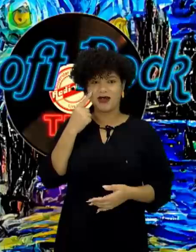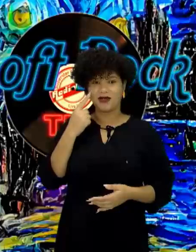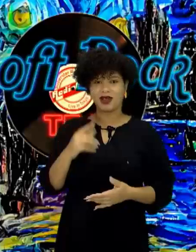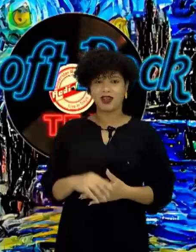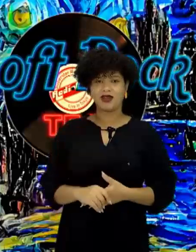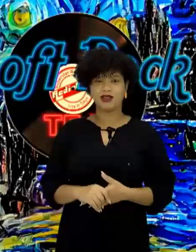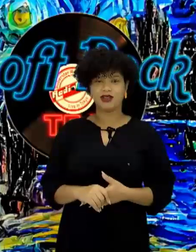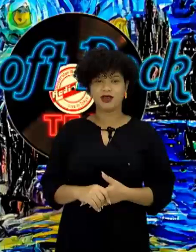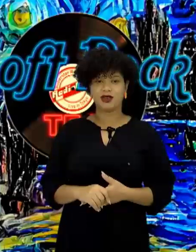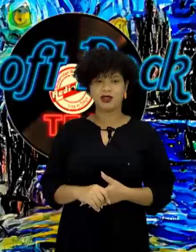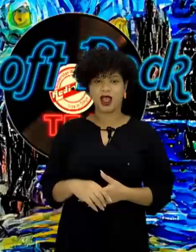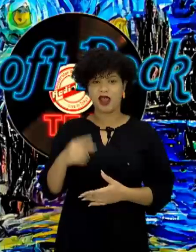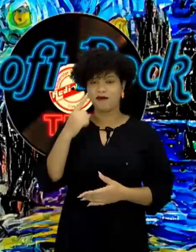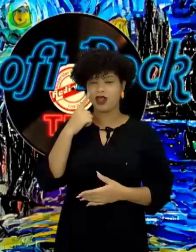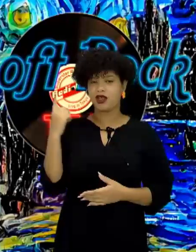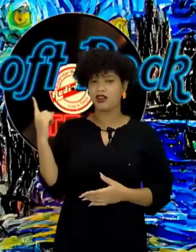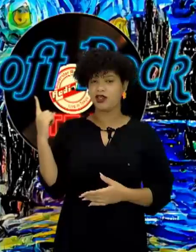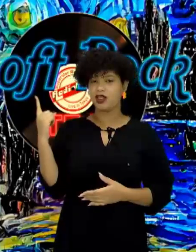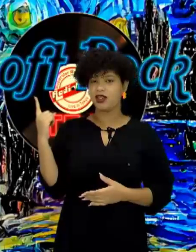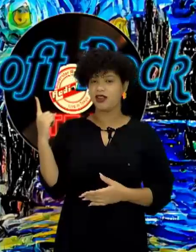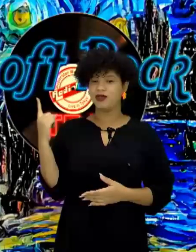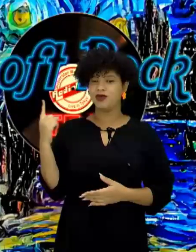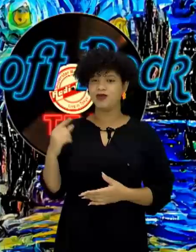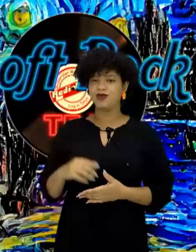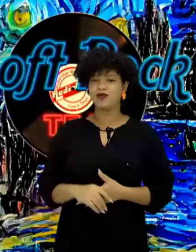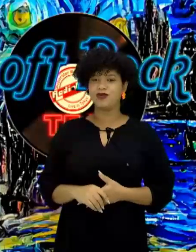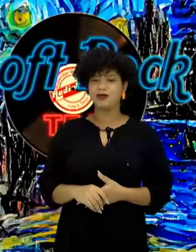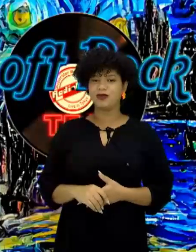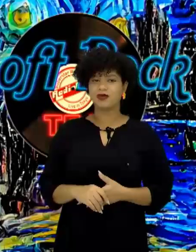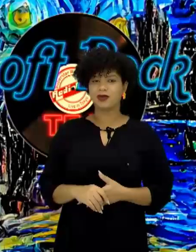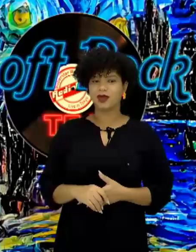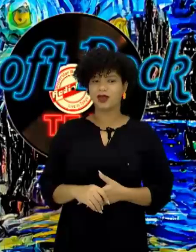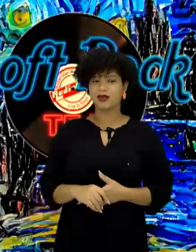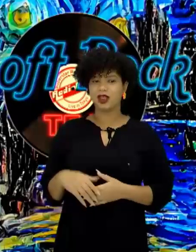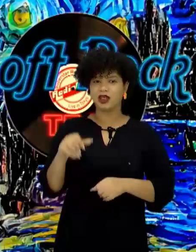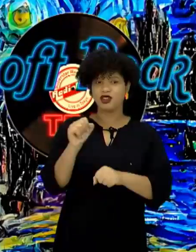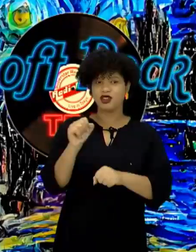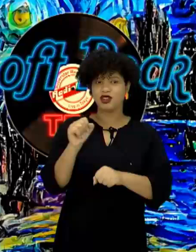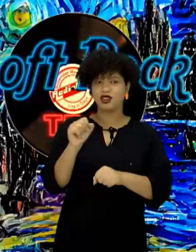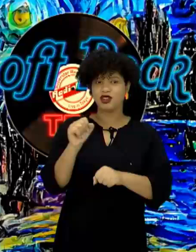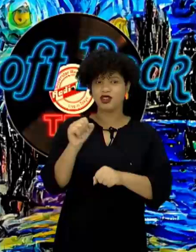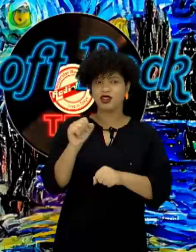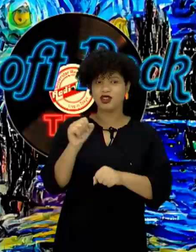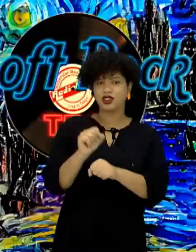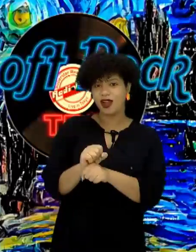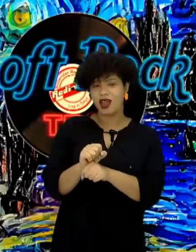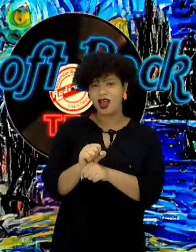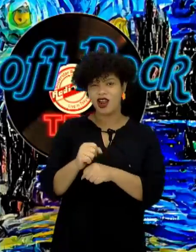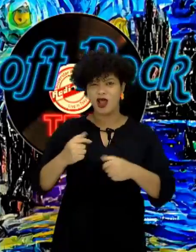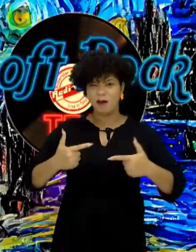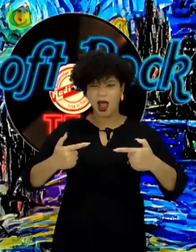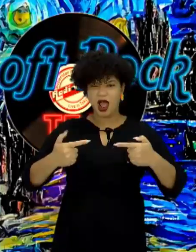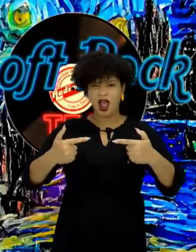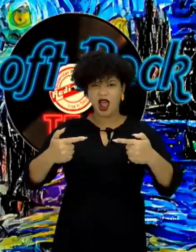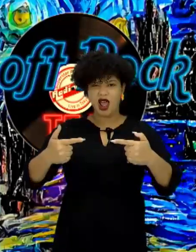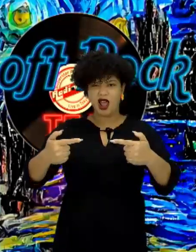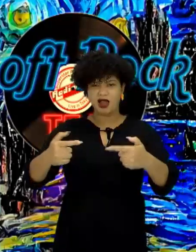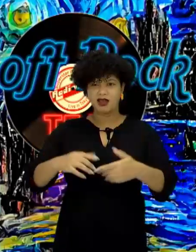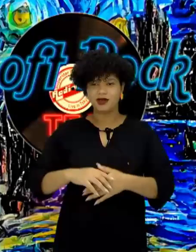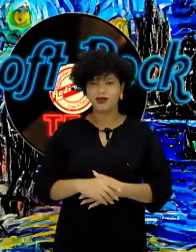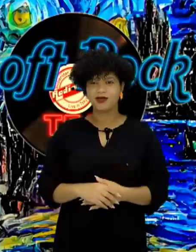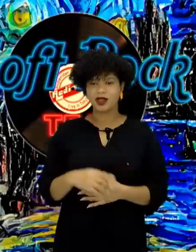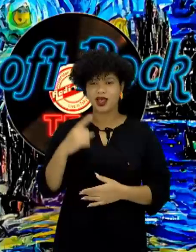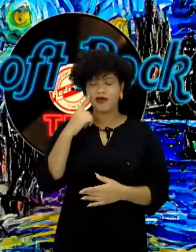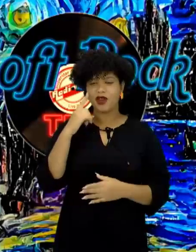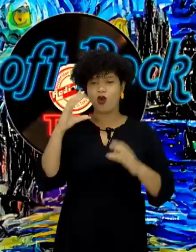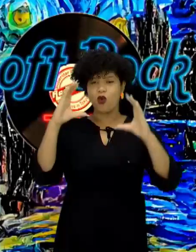quê? Stop Wars, né? Para vocês lerem aí, ó, Stop Wars, traduzindo Pare com as Guerras. Ali o nosso